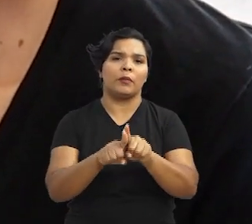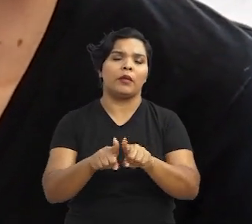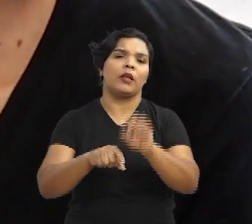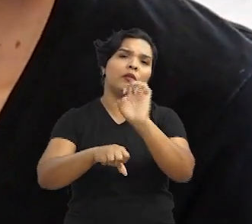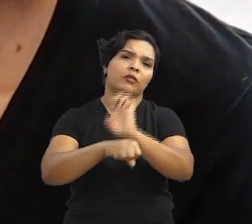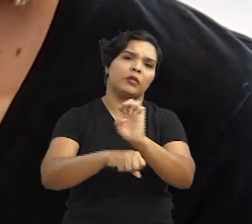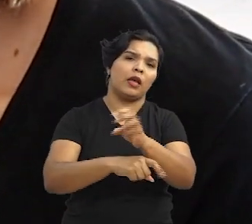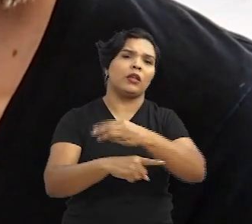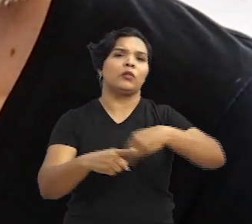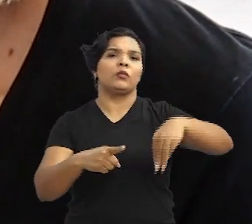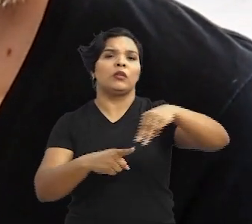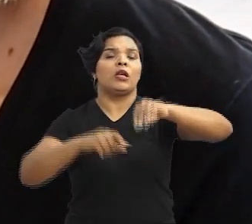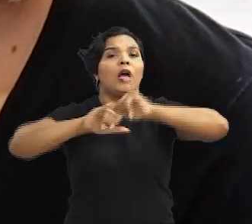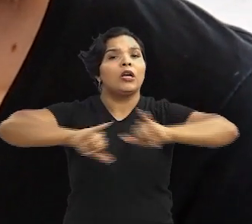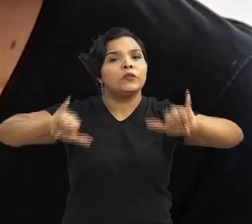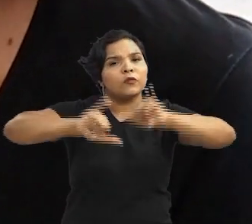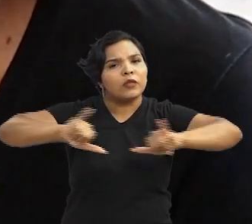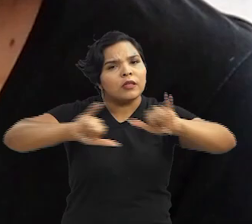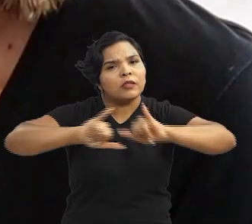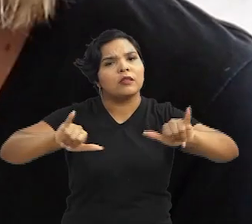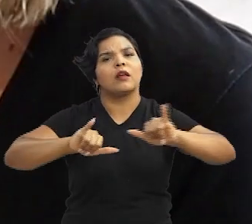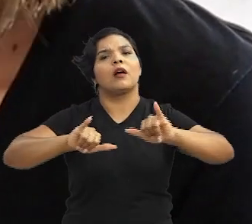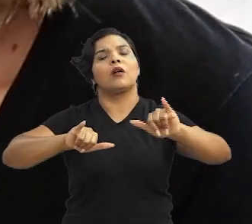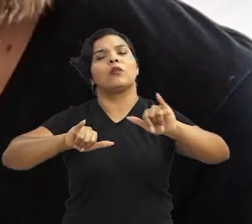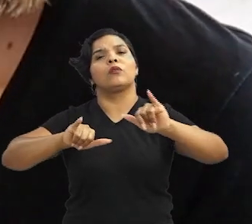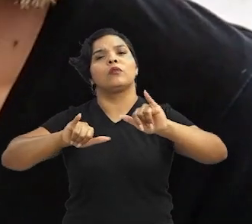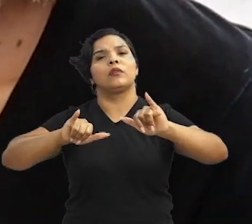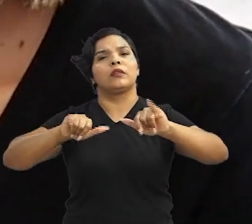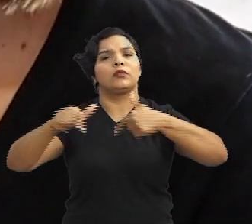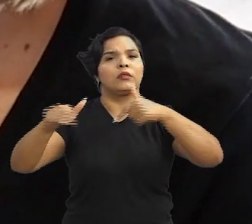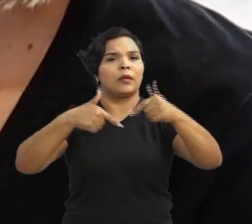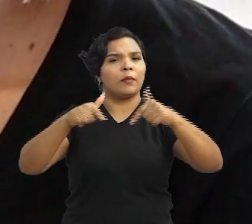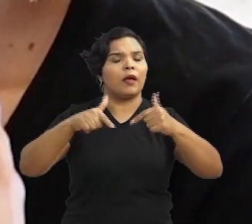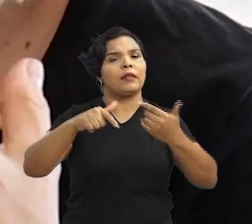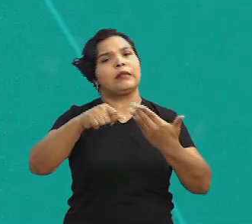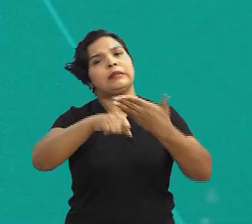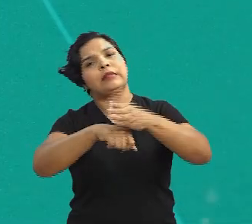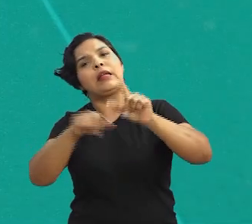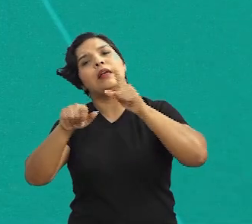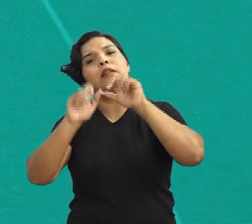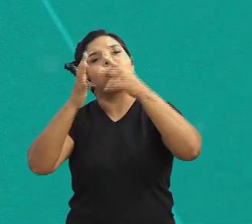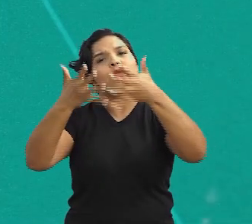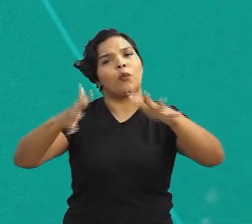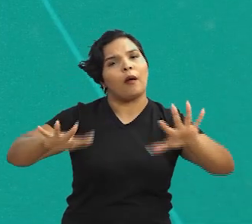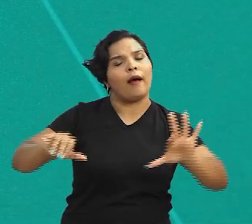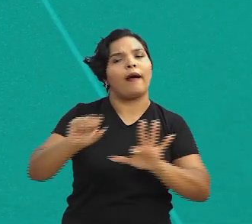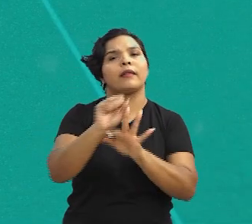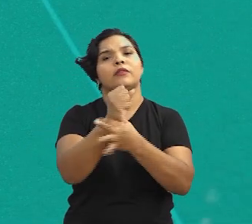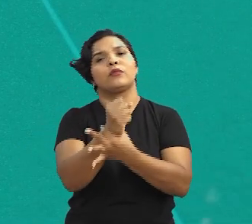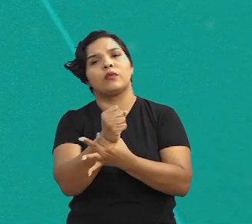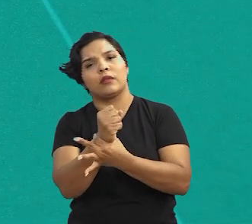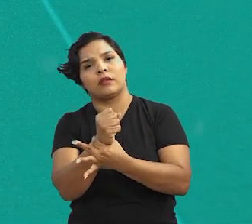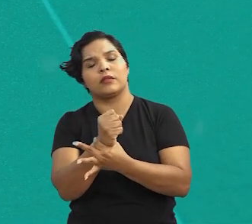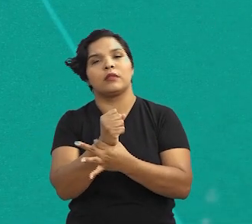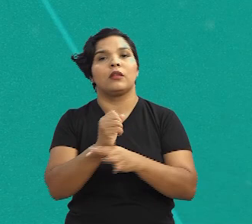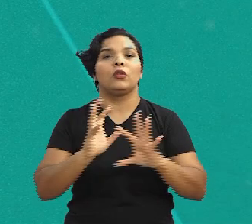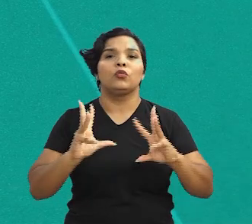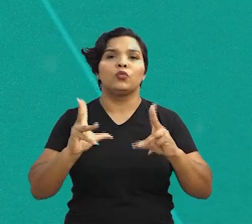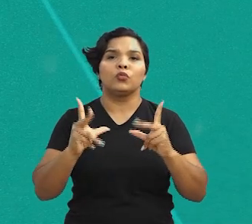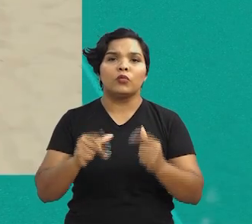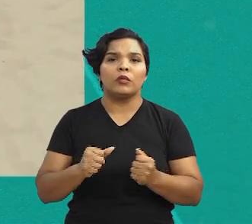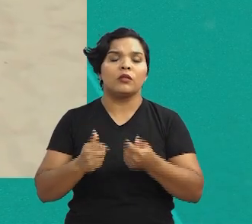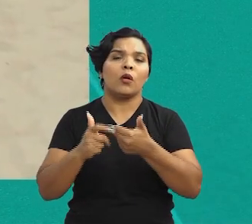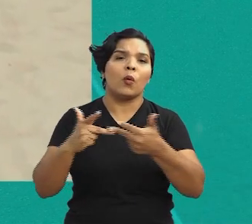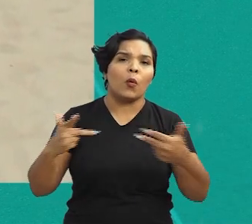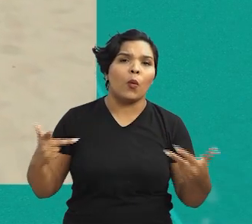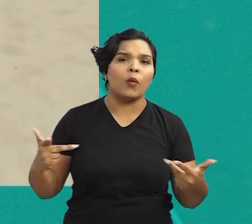órgãos estaduais, municipais, da divulgação da atividade ou da entrada no mar, a segurança da gente. Então,